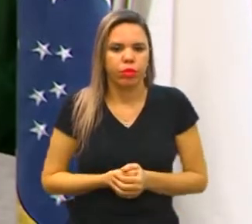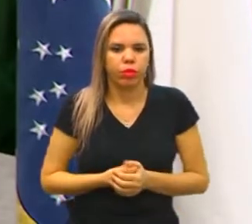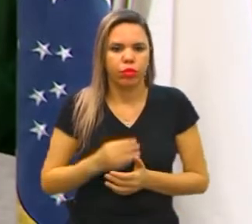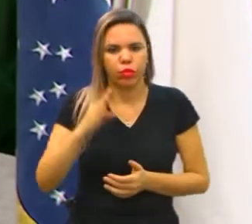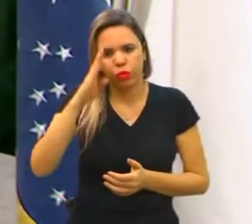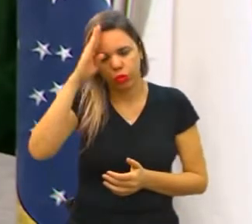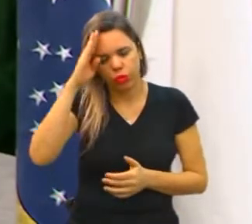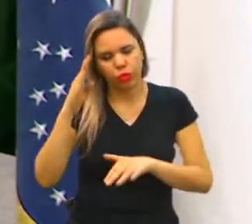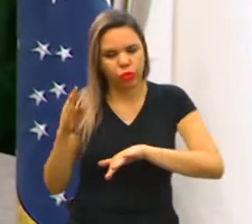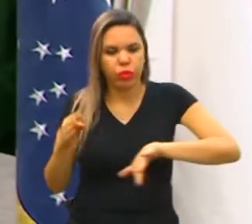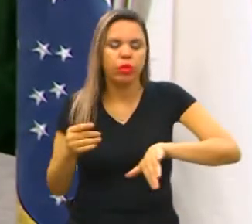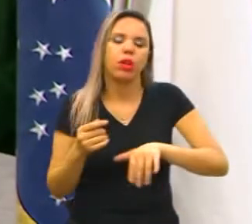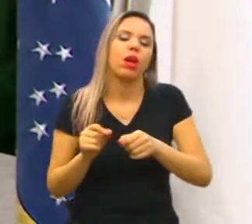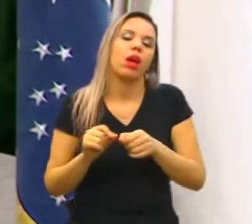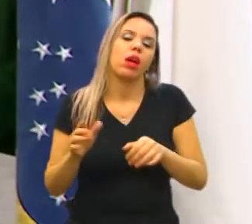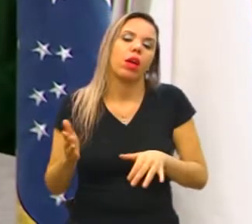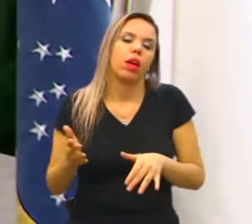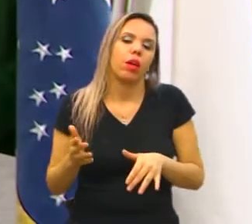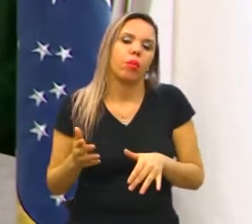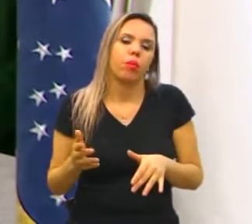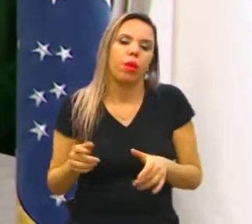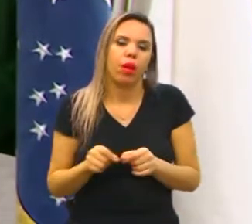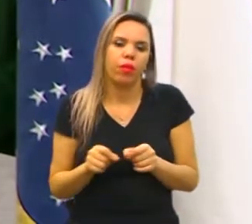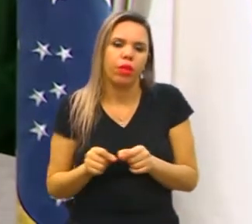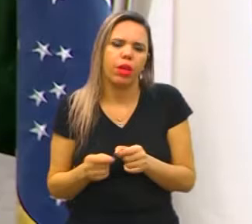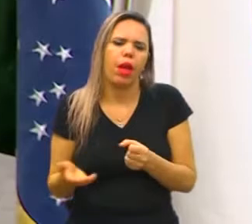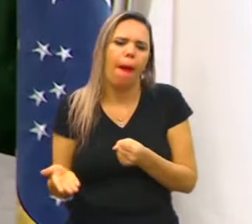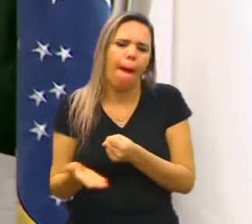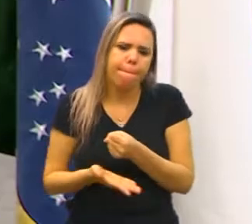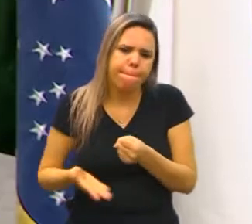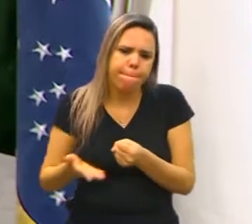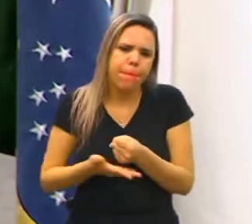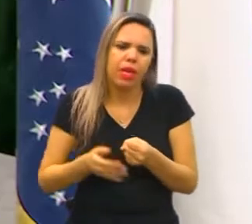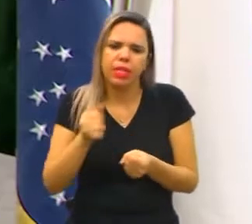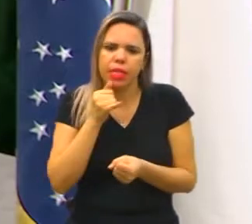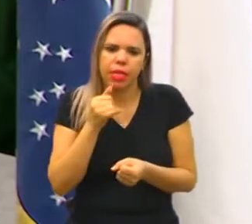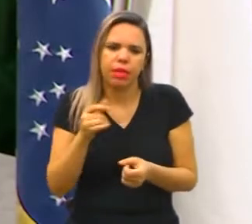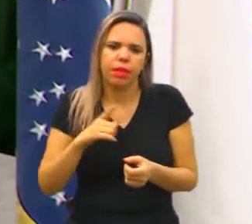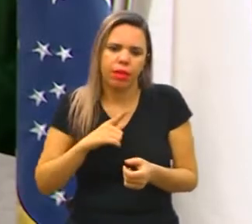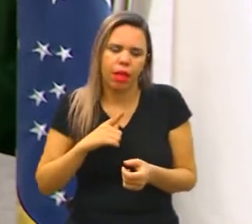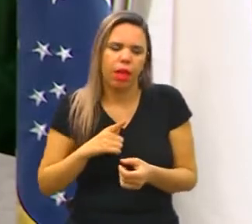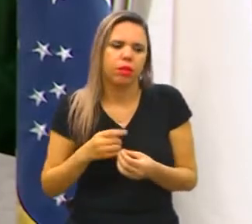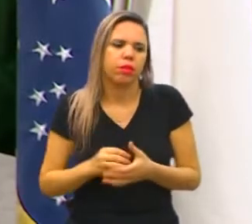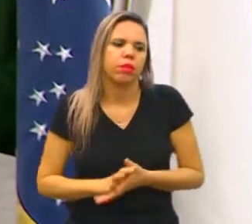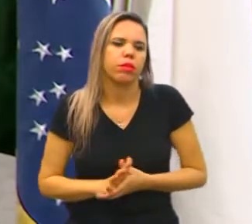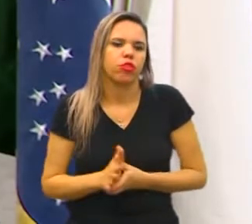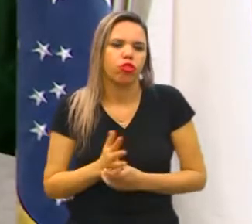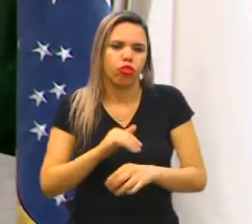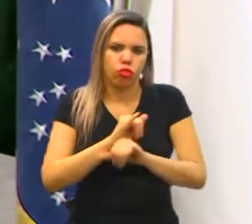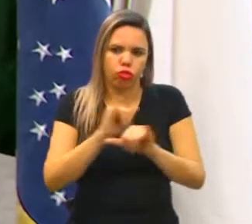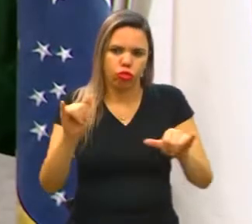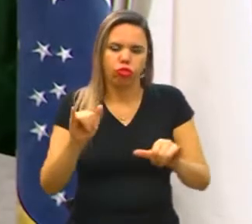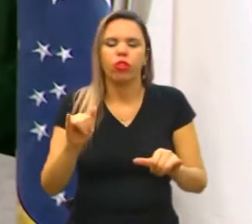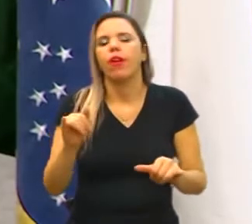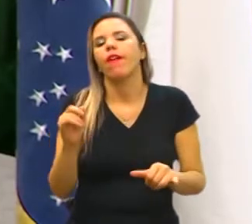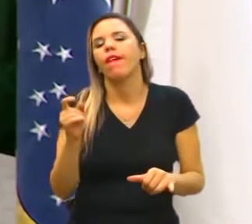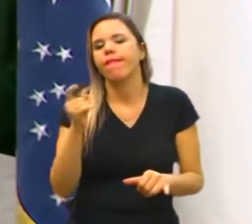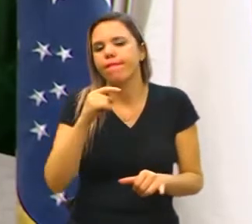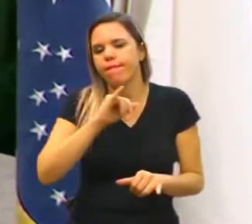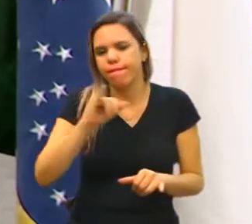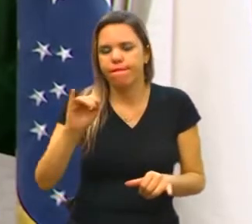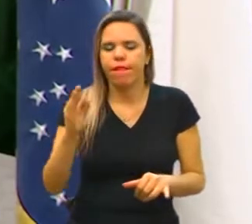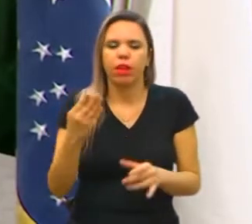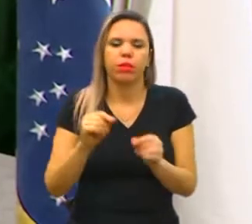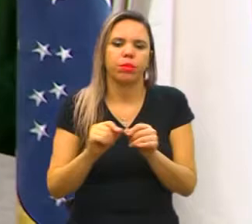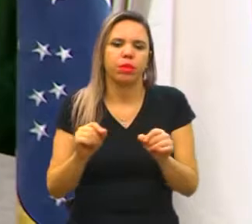do Bolsonaro, né? Justamente para inflar essa base, onde tem uma divulgação de notícias falsas